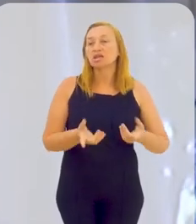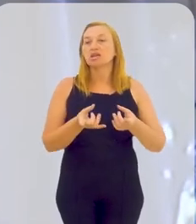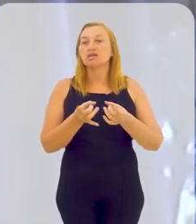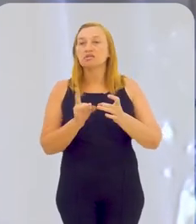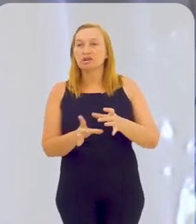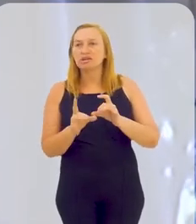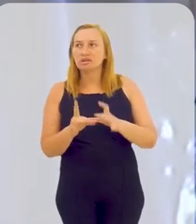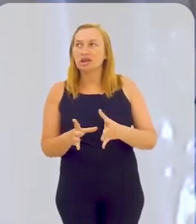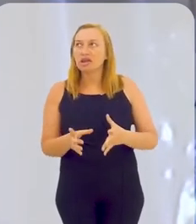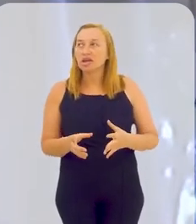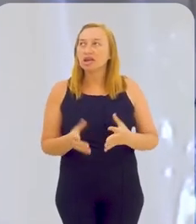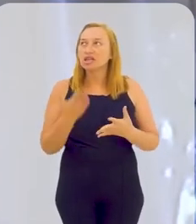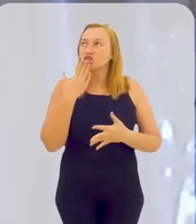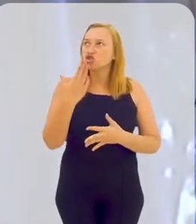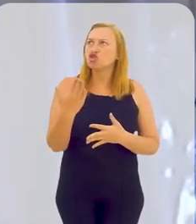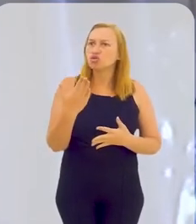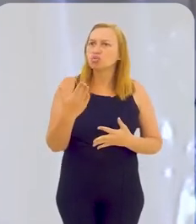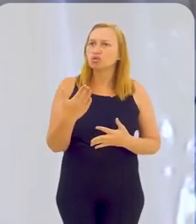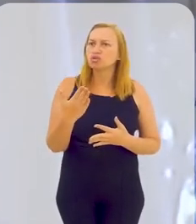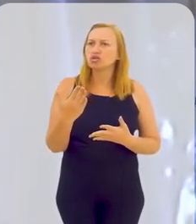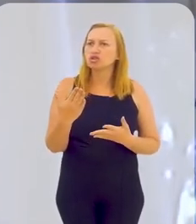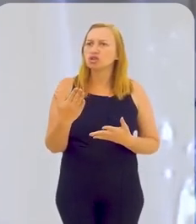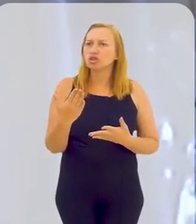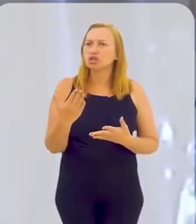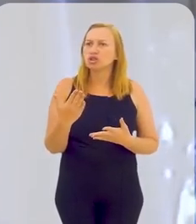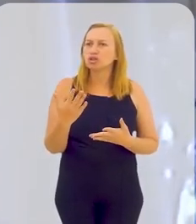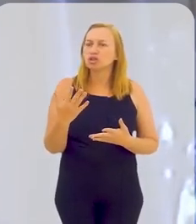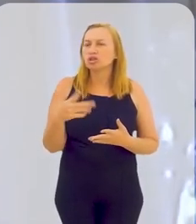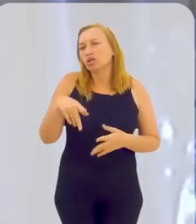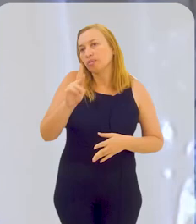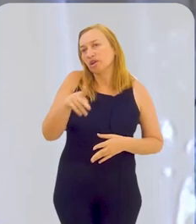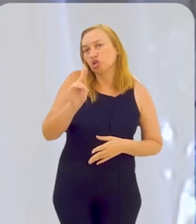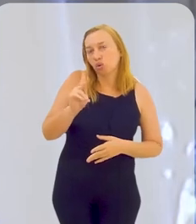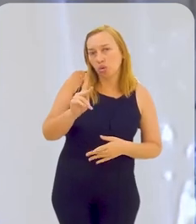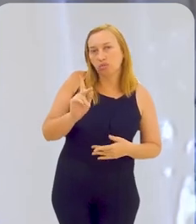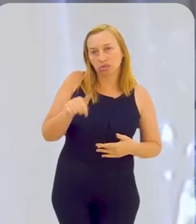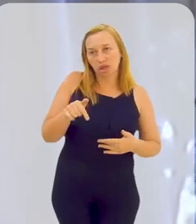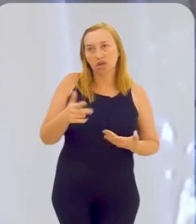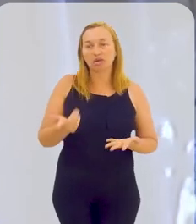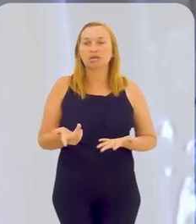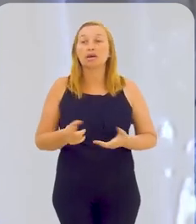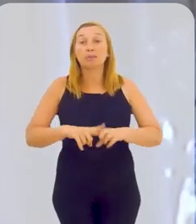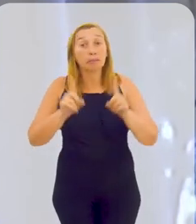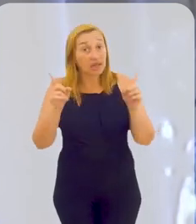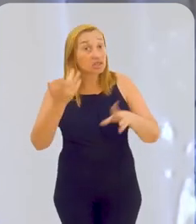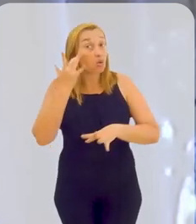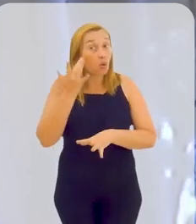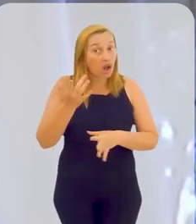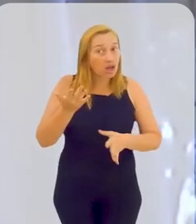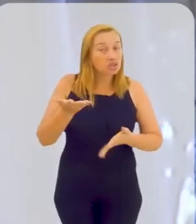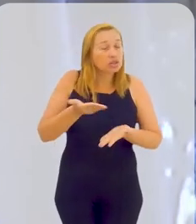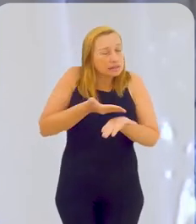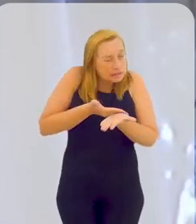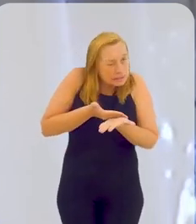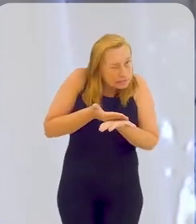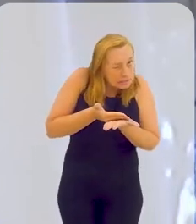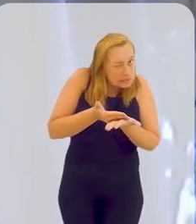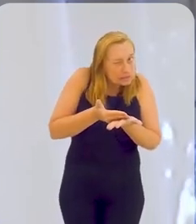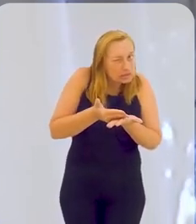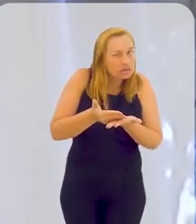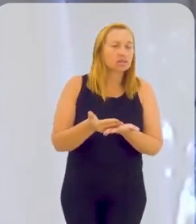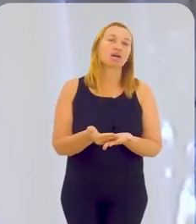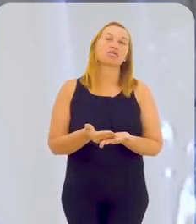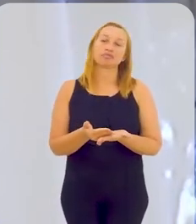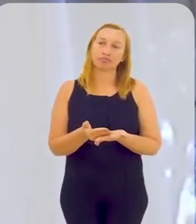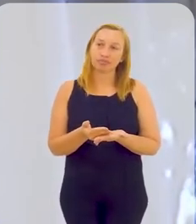temos potencial de vender esse tipo de royalty, né? Mas eu acho que tem que começar,